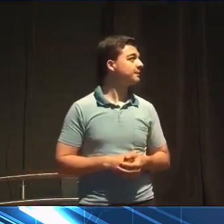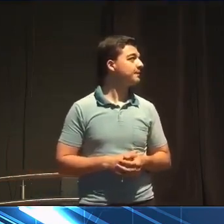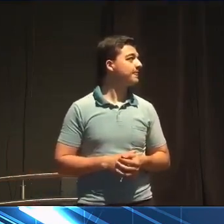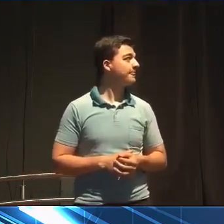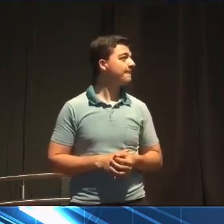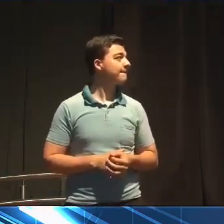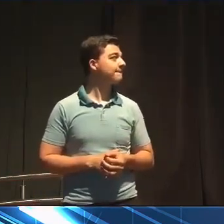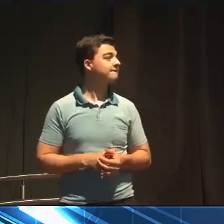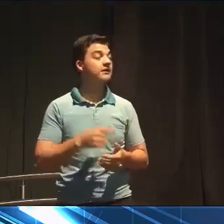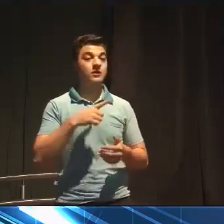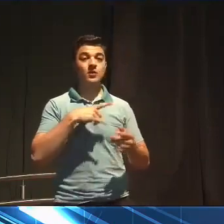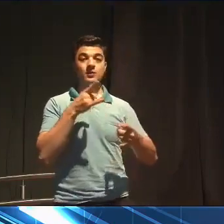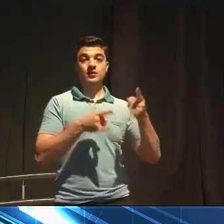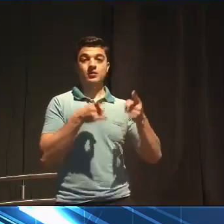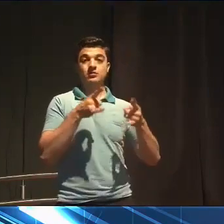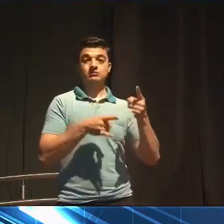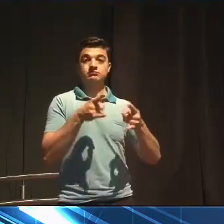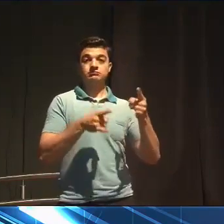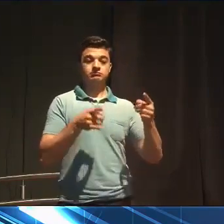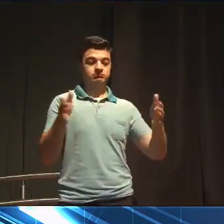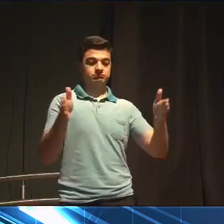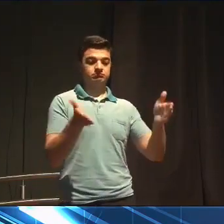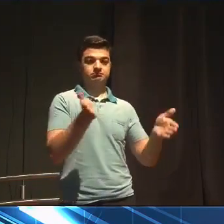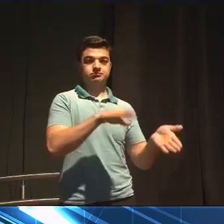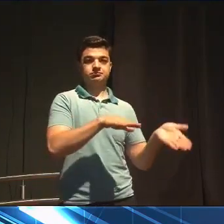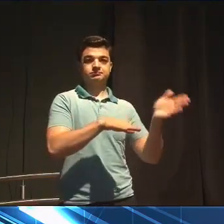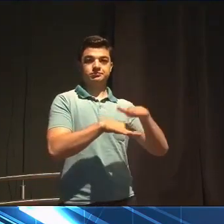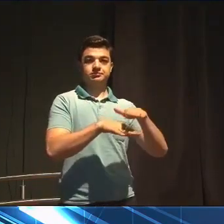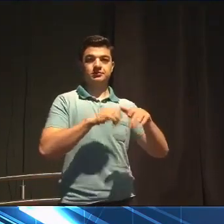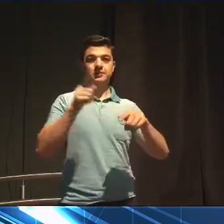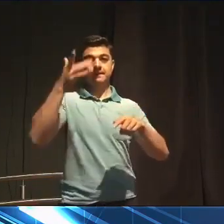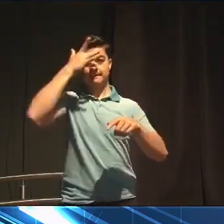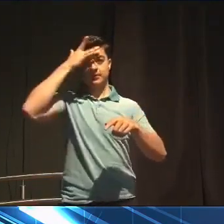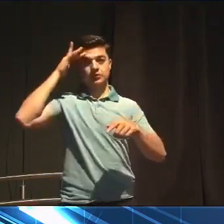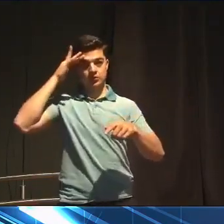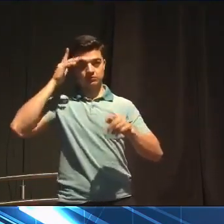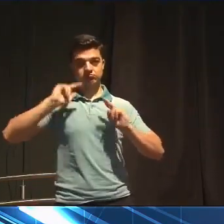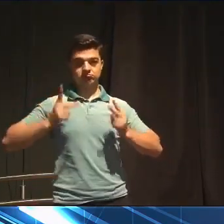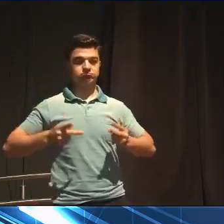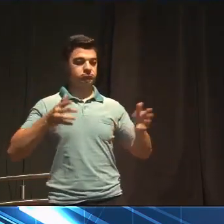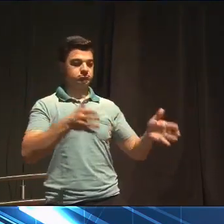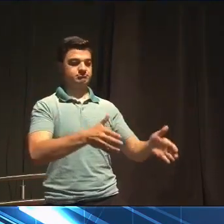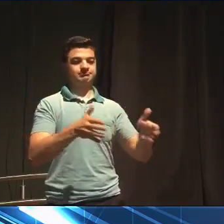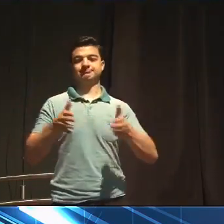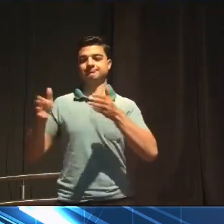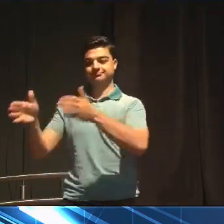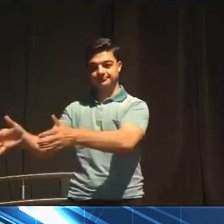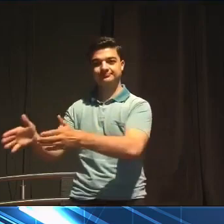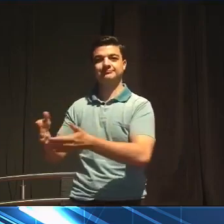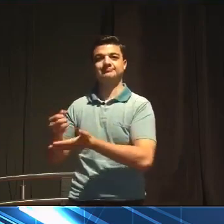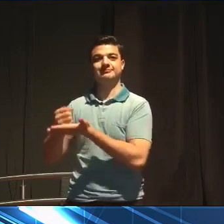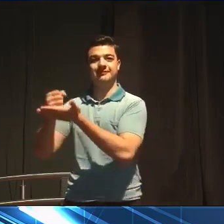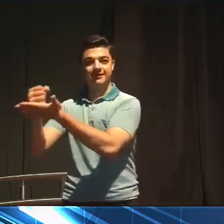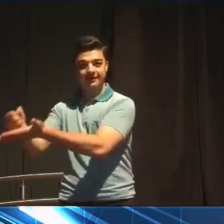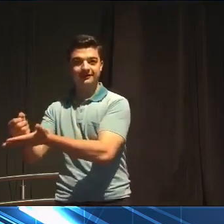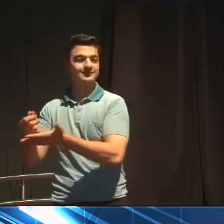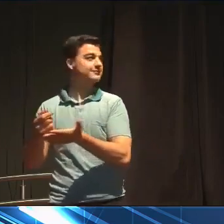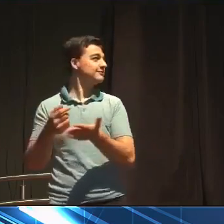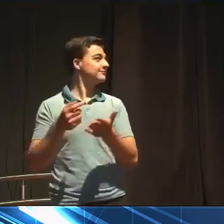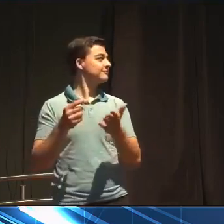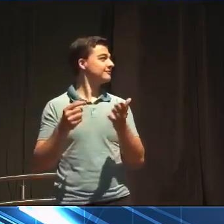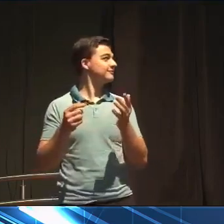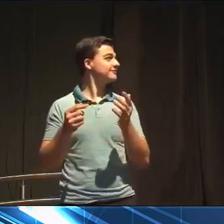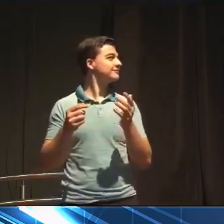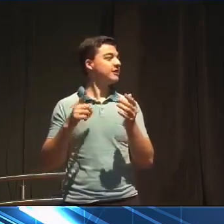humanos começam pegando os pacotes, separando e depois colocam em carro. Tudo isso aqui tem uma necessidade de treinamento de inteligência artificial e